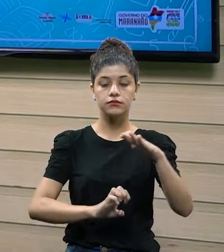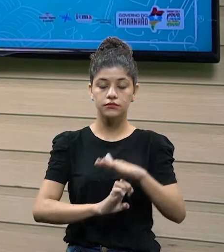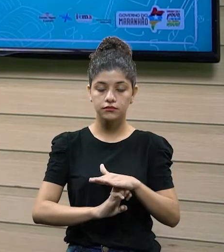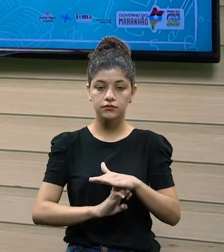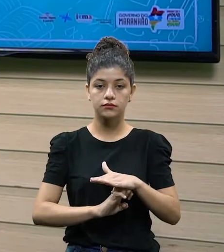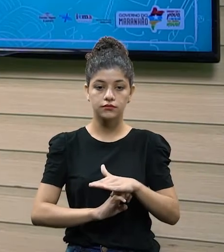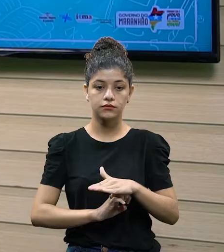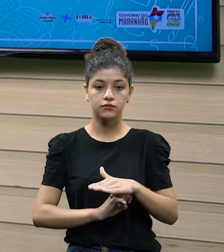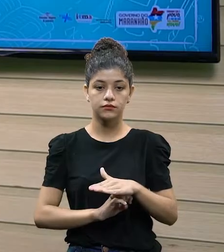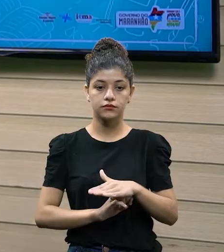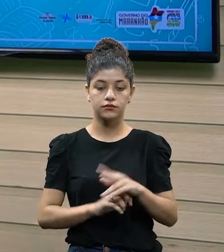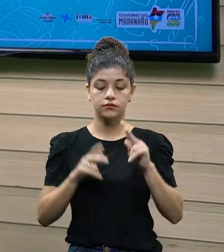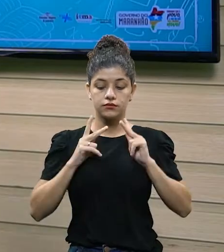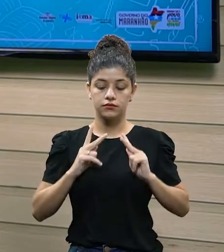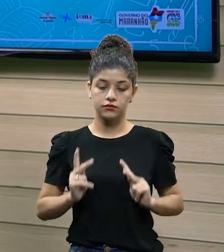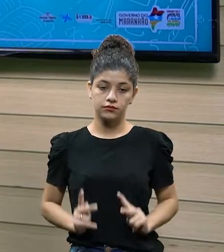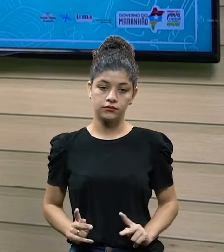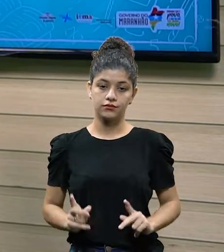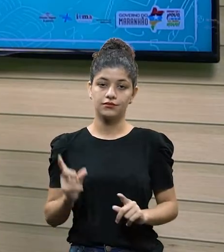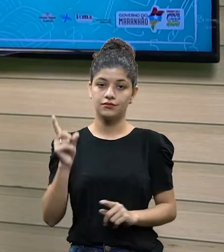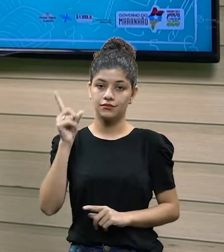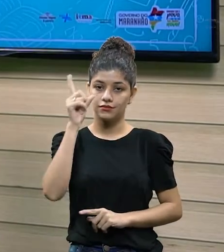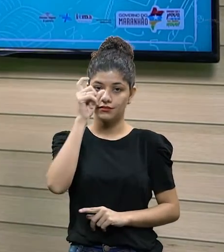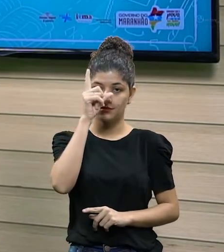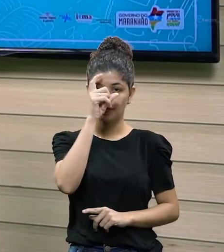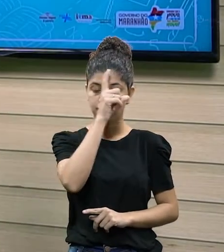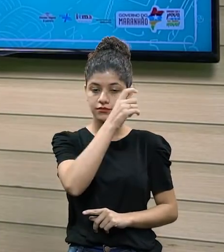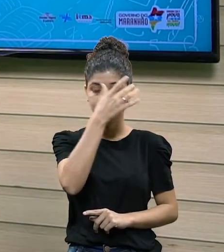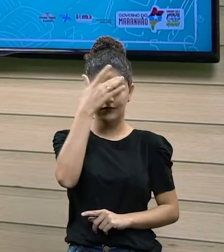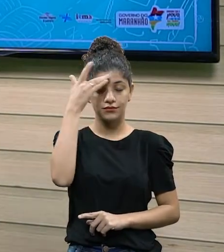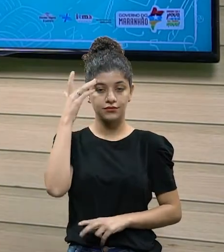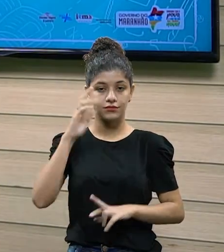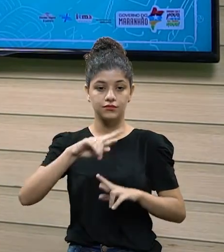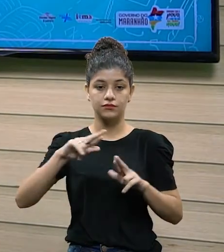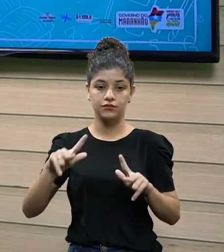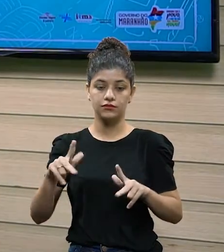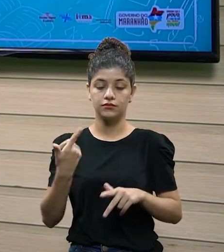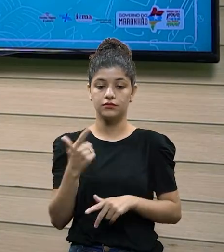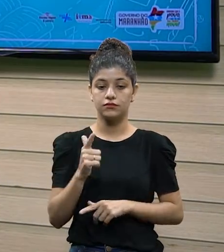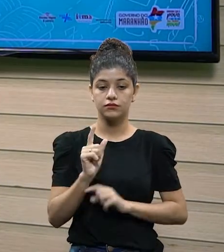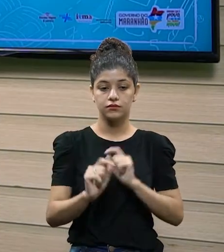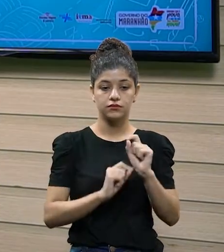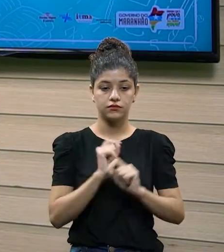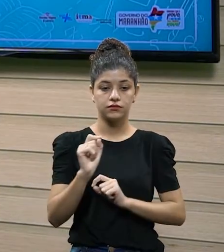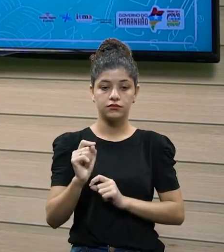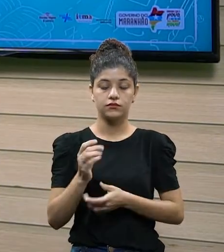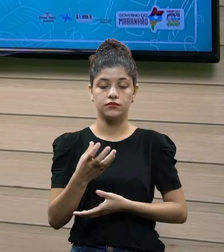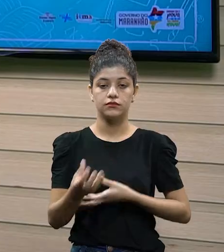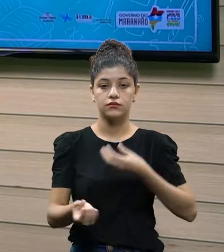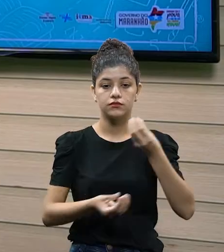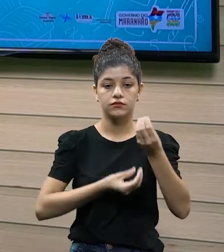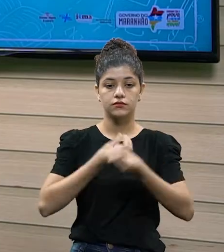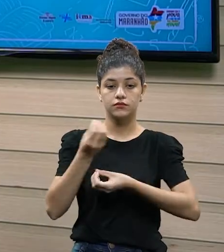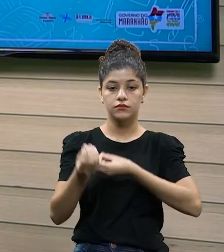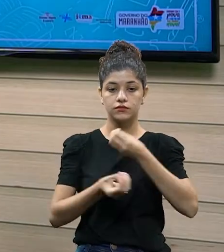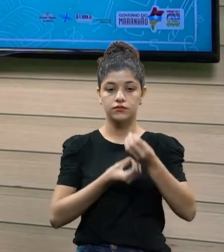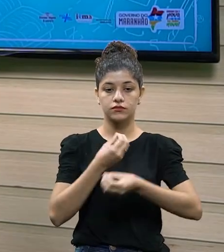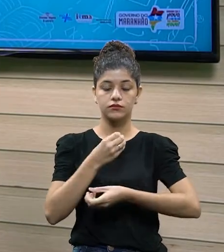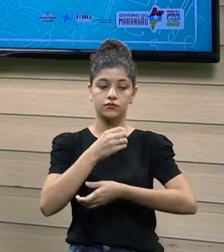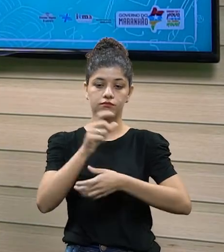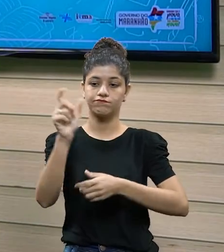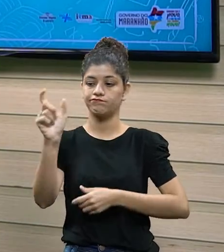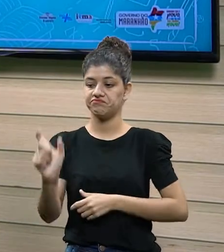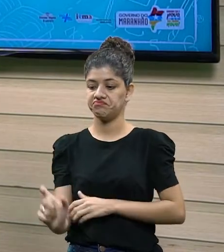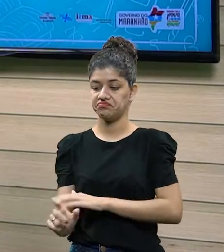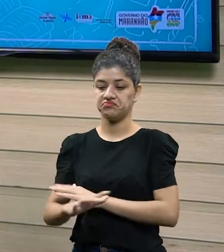pouco, o comportamento humano ele é muito complexo, as pessoas são diferentes. Não há fórmulas mágicas para me definir o perfil geral,